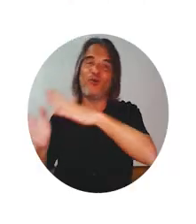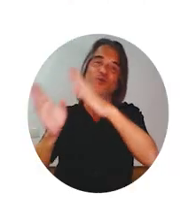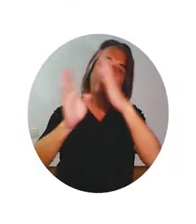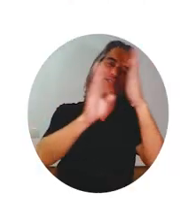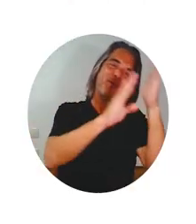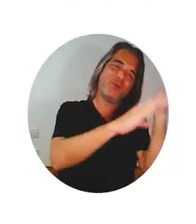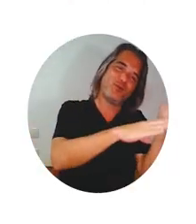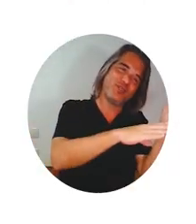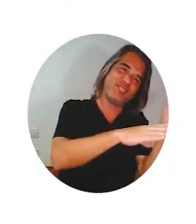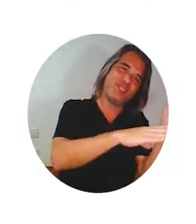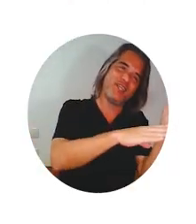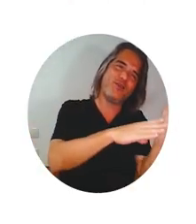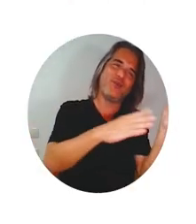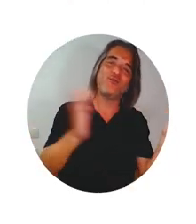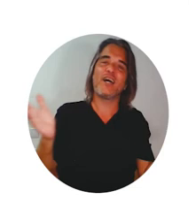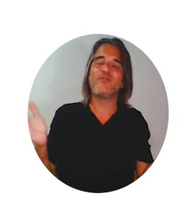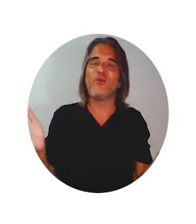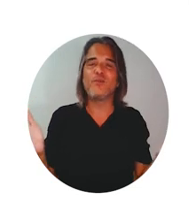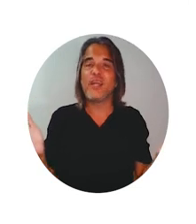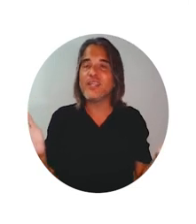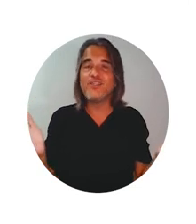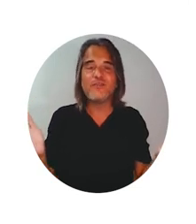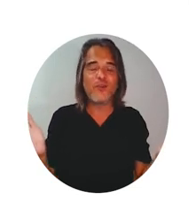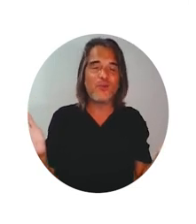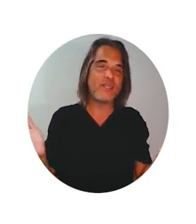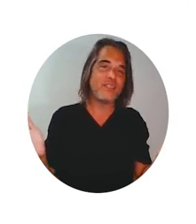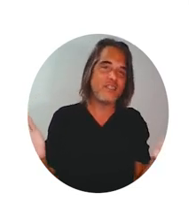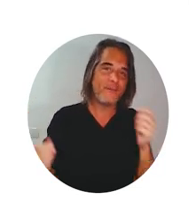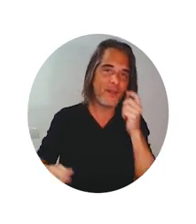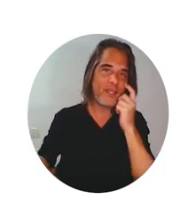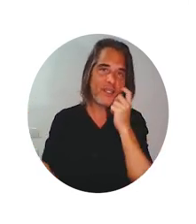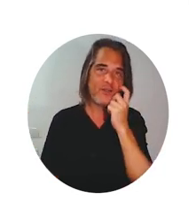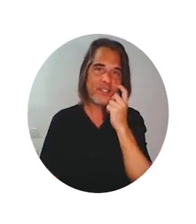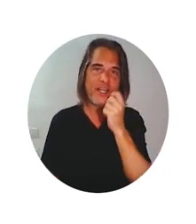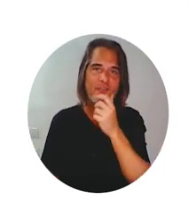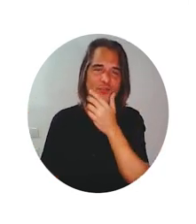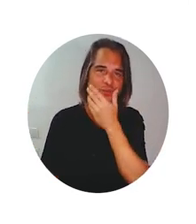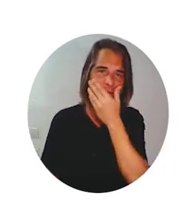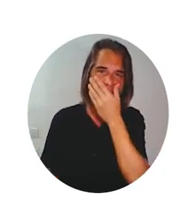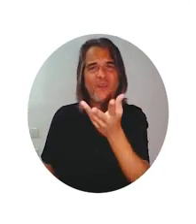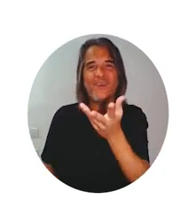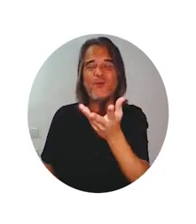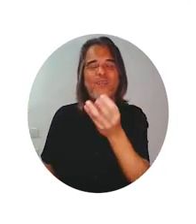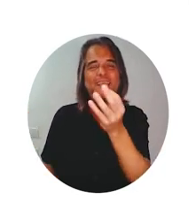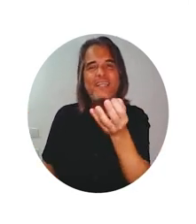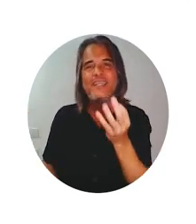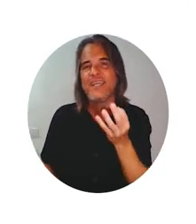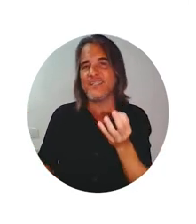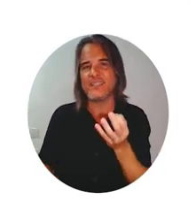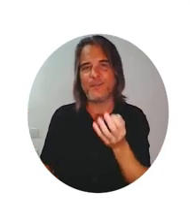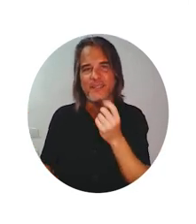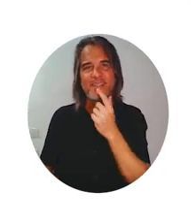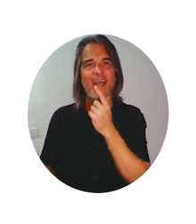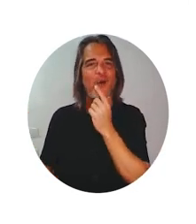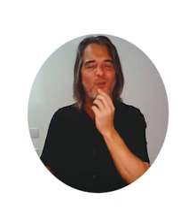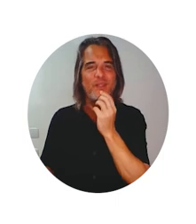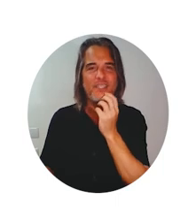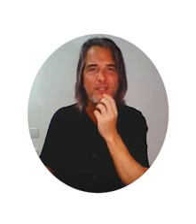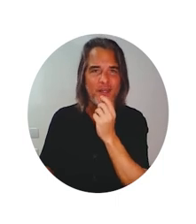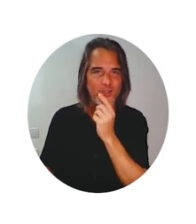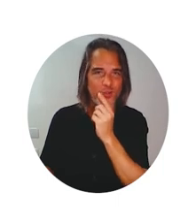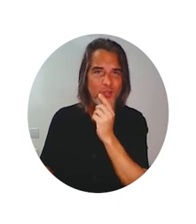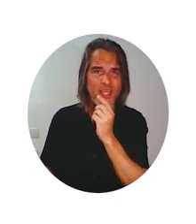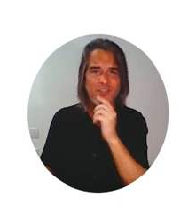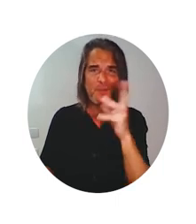Na outra ponta, a gente tem o quê? Um gráfico comunicativo como esse. Né? Então, esse gráfico, o que, que ele tem de especial para